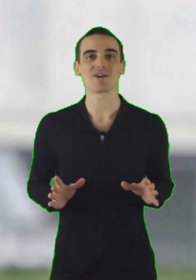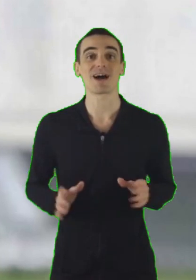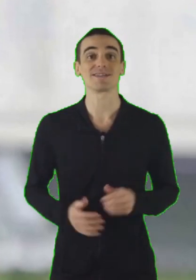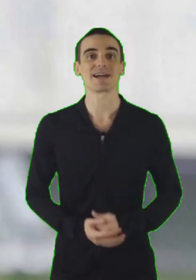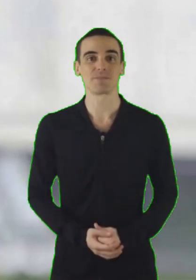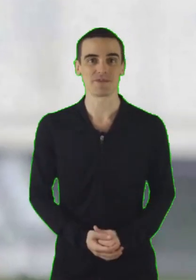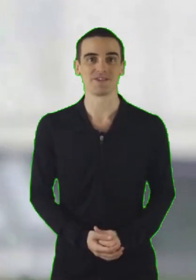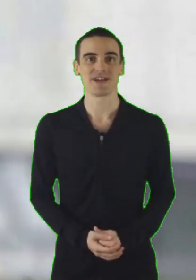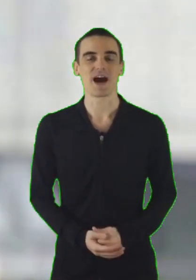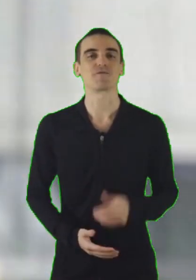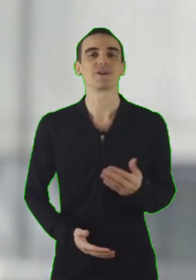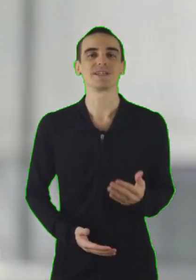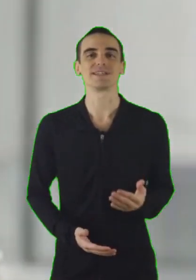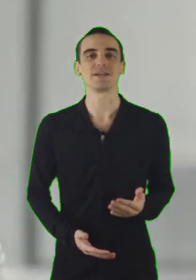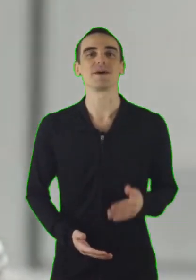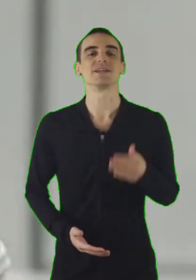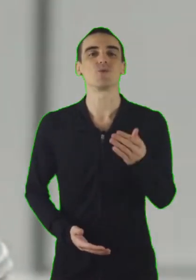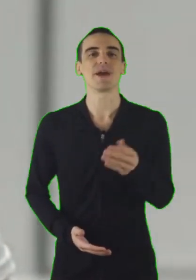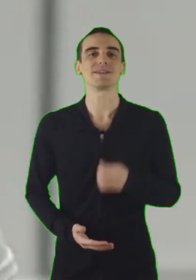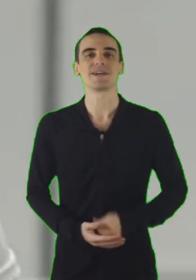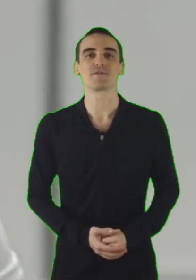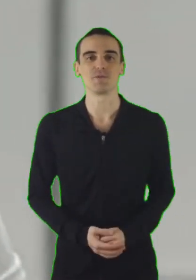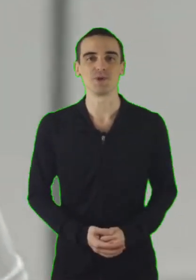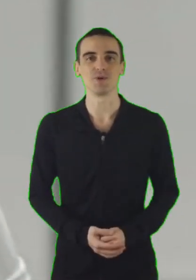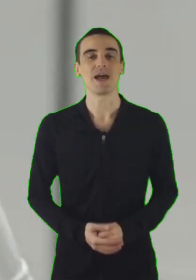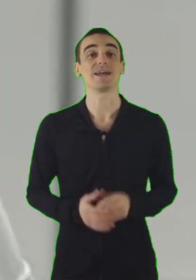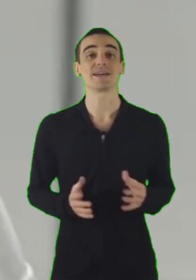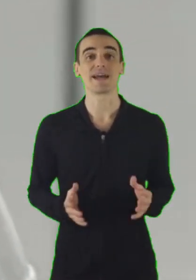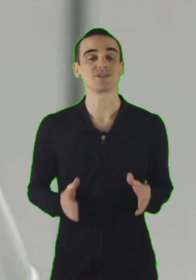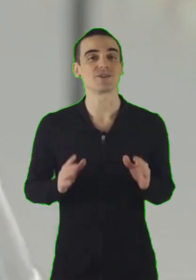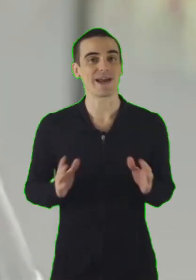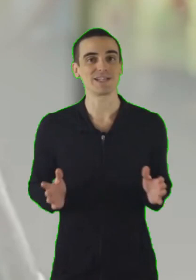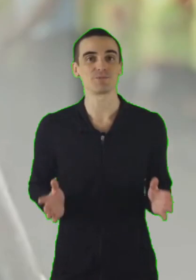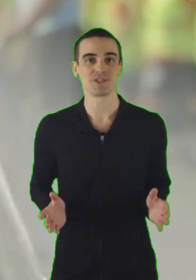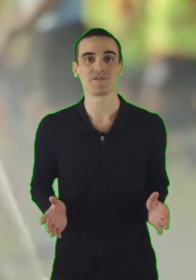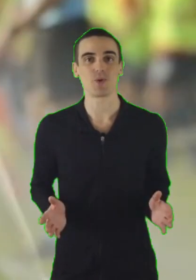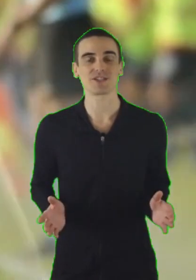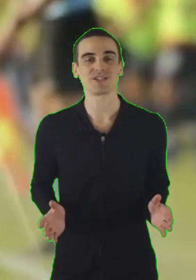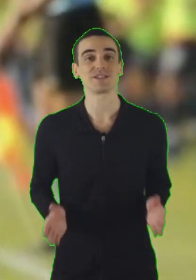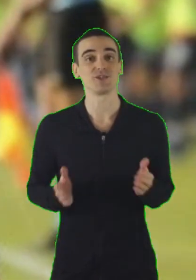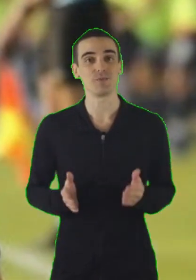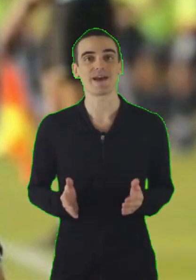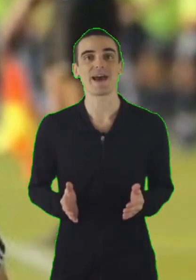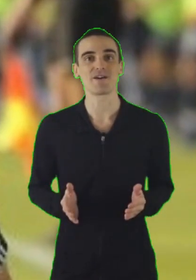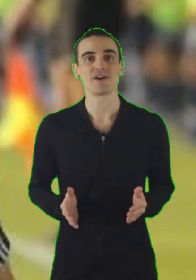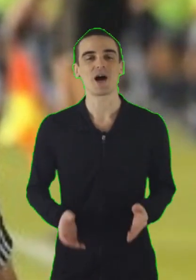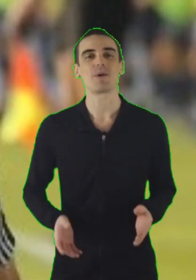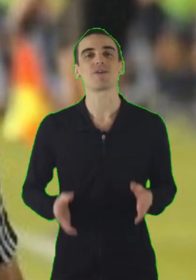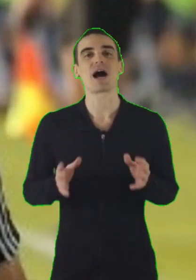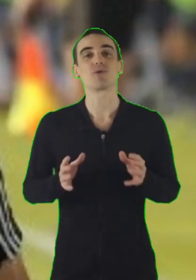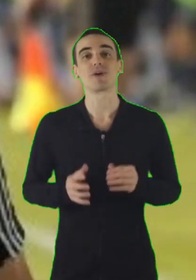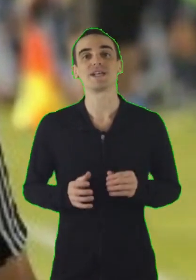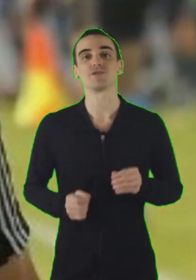torcedor? Gosta do nome de Tomás Castro Ponce para reforçar o time da Estrela Celeste? Deixe sua opinião nos comentários.